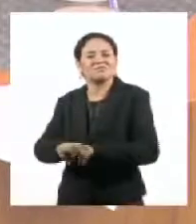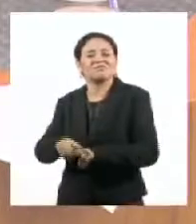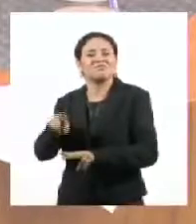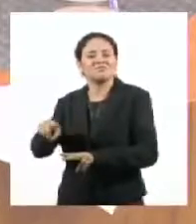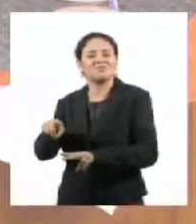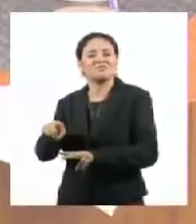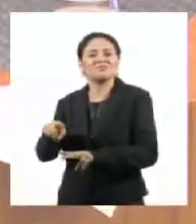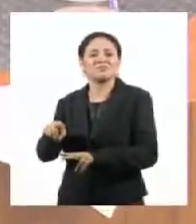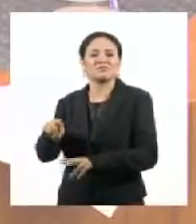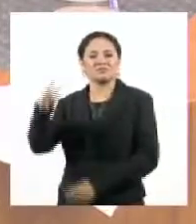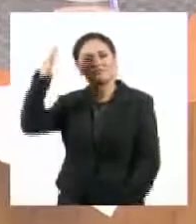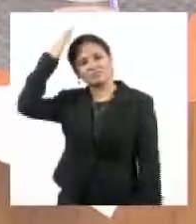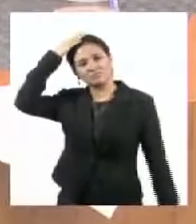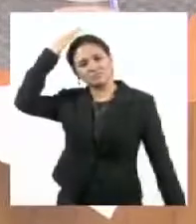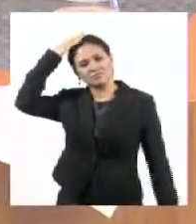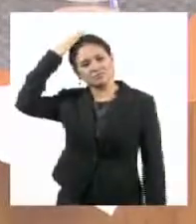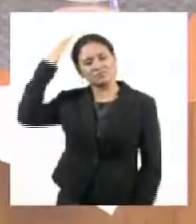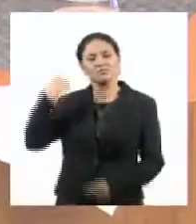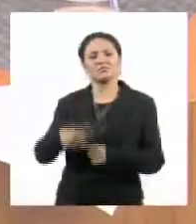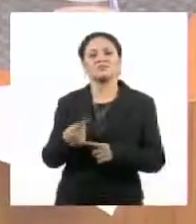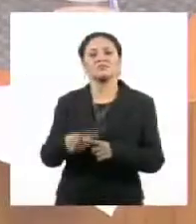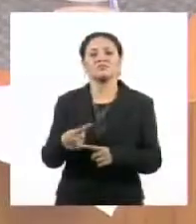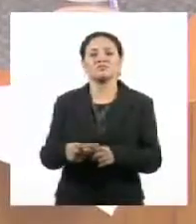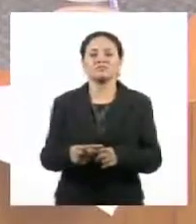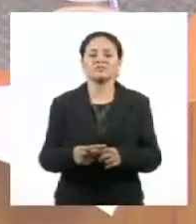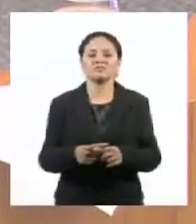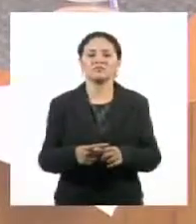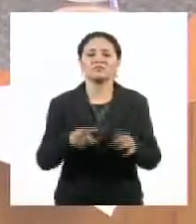E quem padece, senhoras e senhores, é a população de